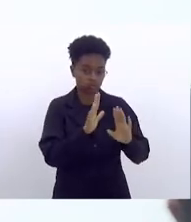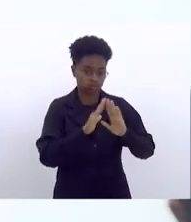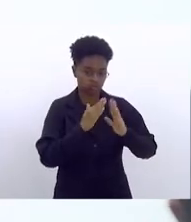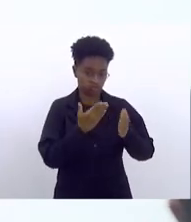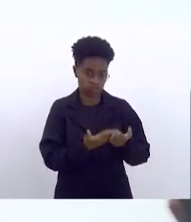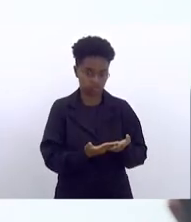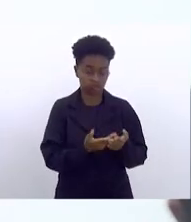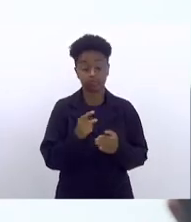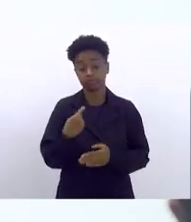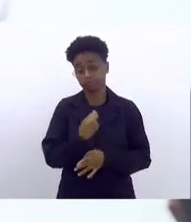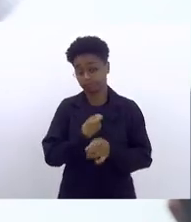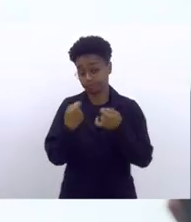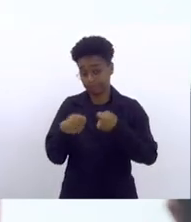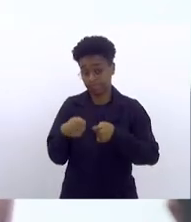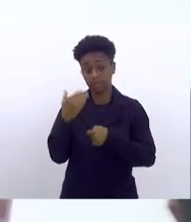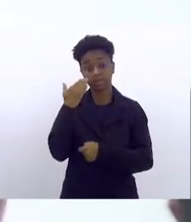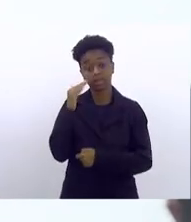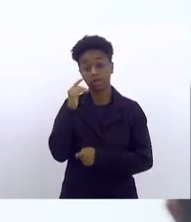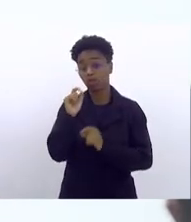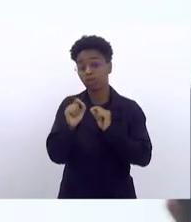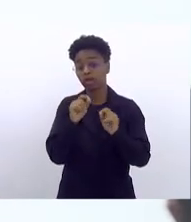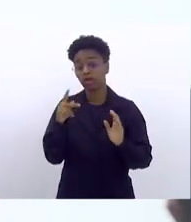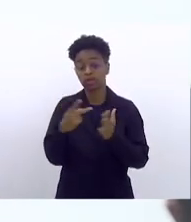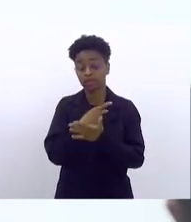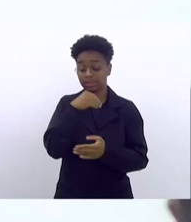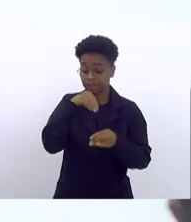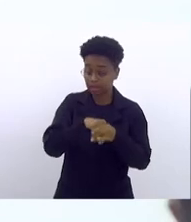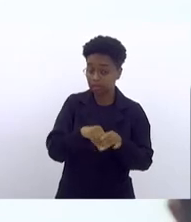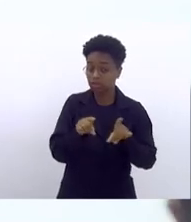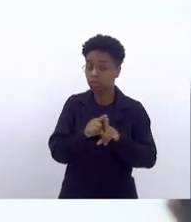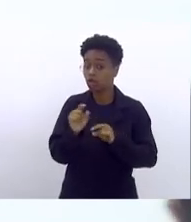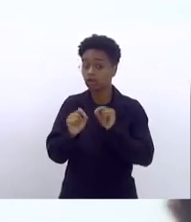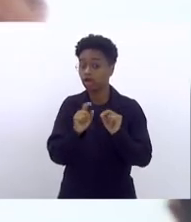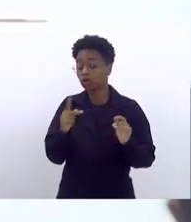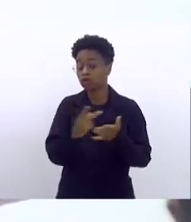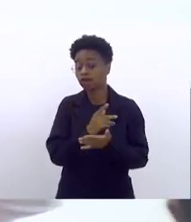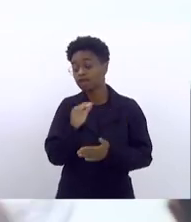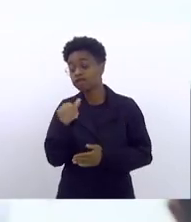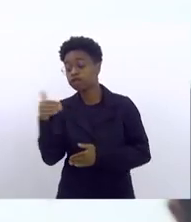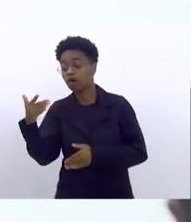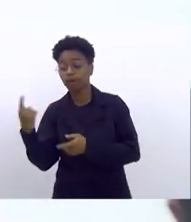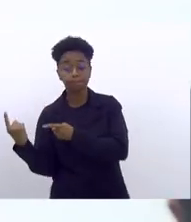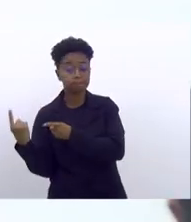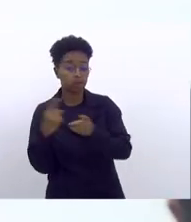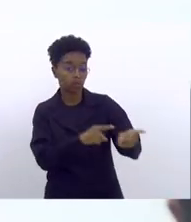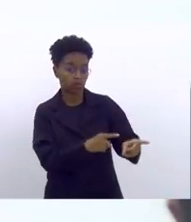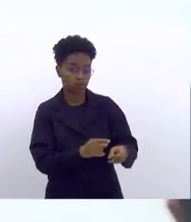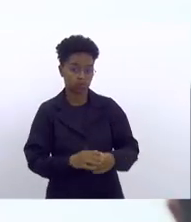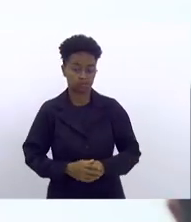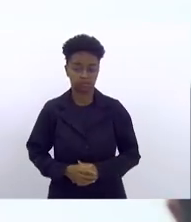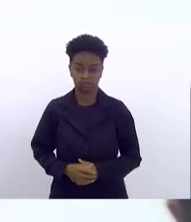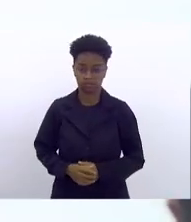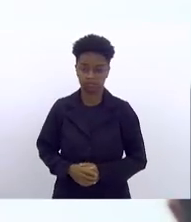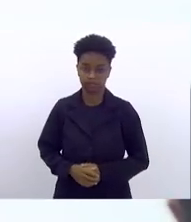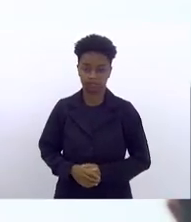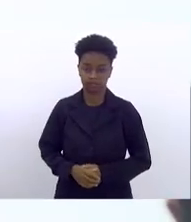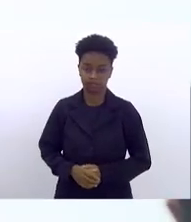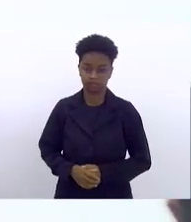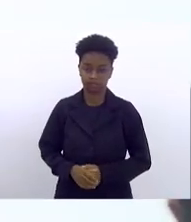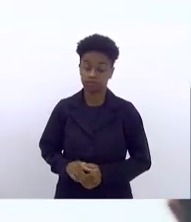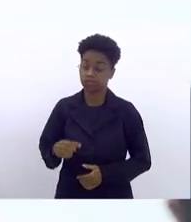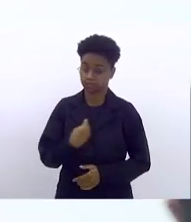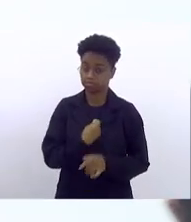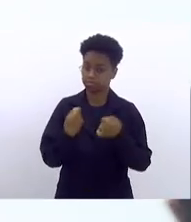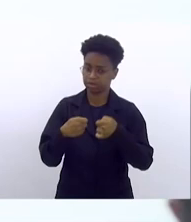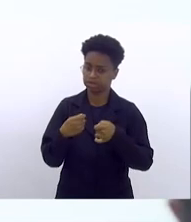você tem que entender o que acontece dentro mas também o que acontece de fora para dentro nós teríamos que